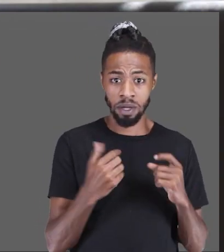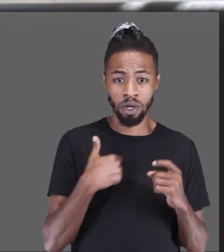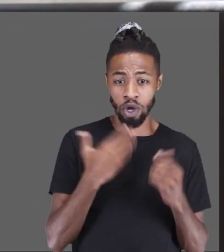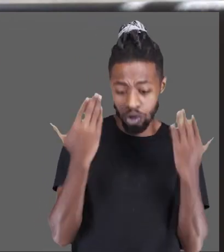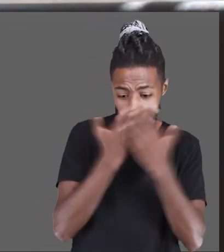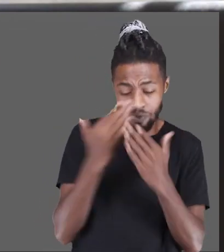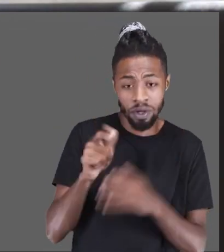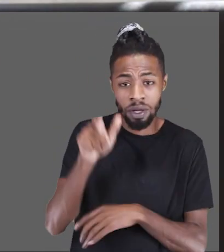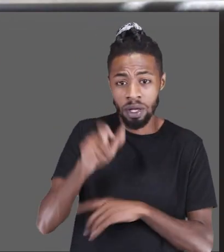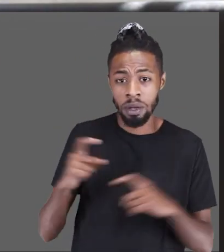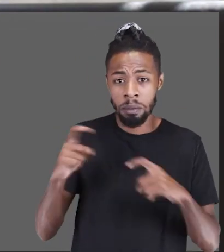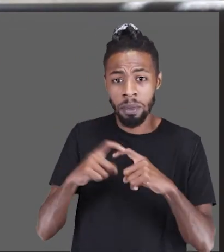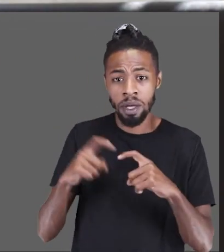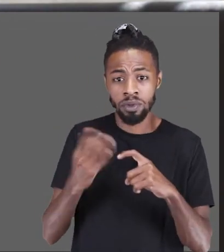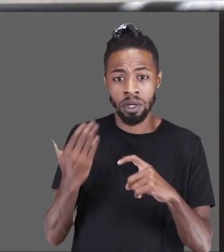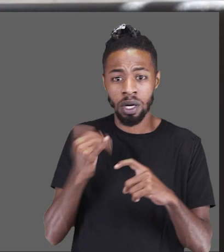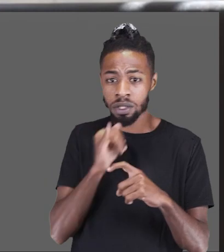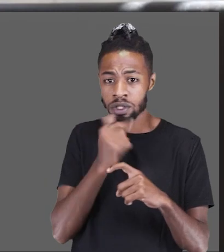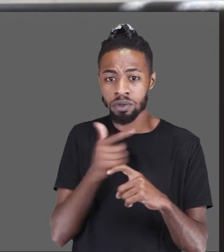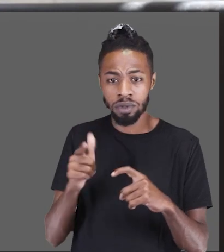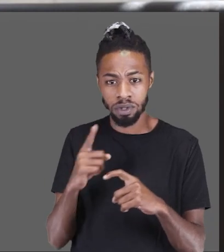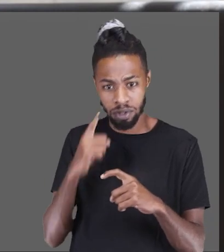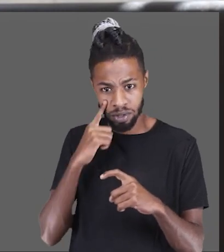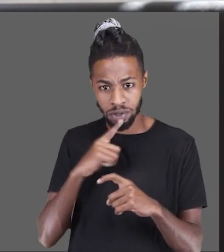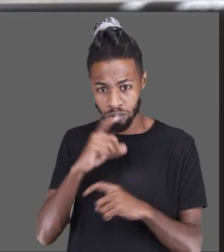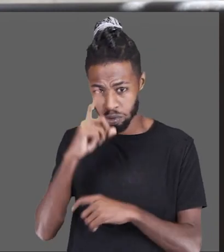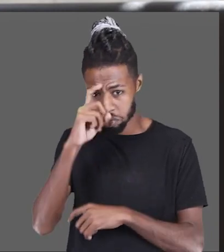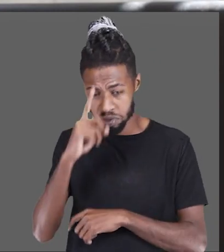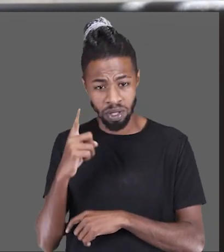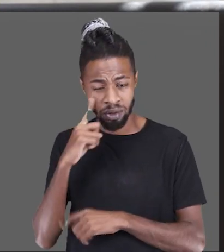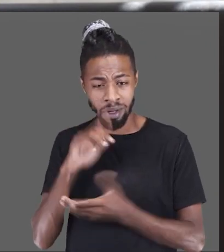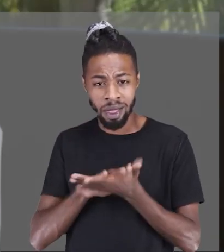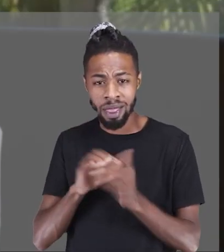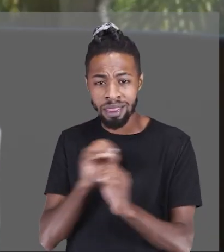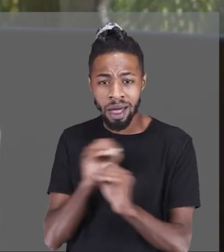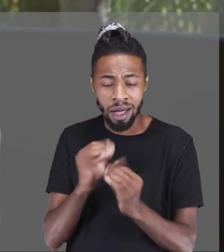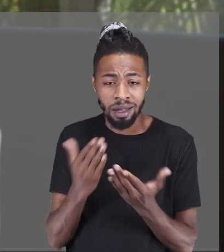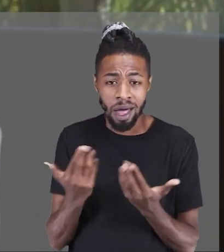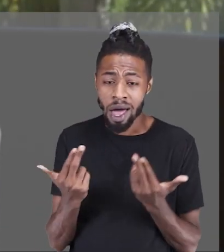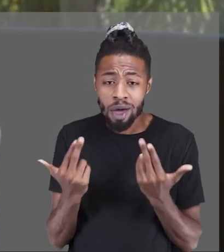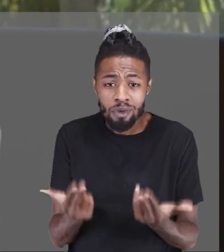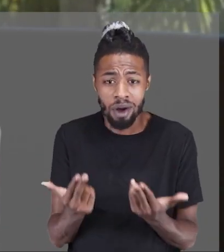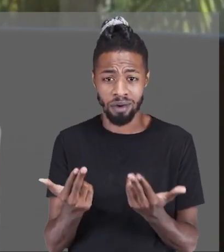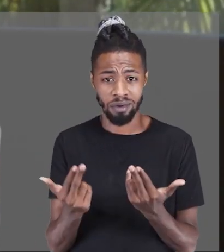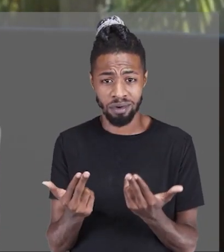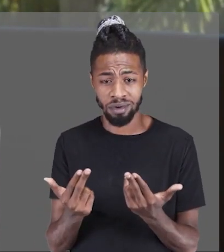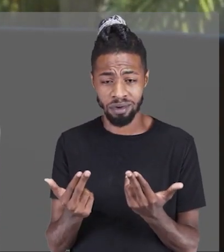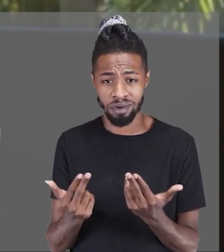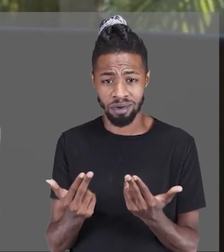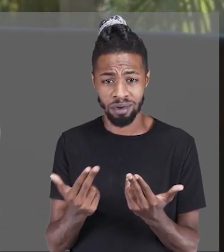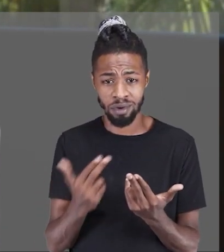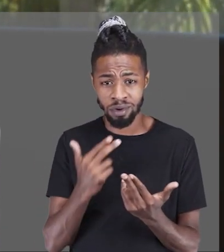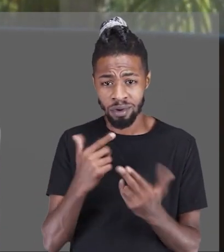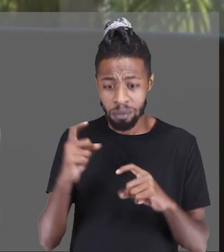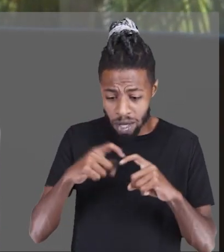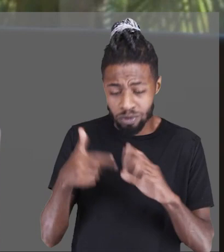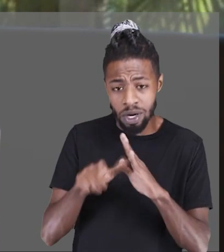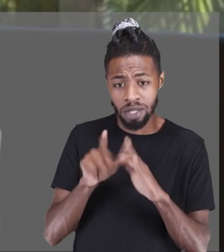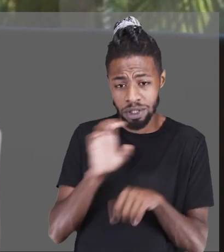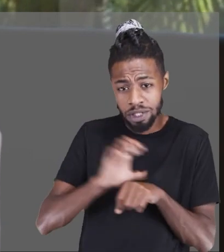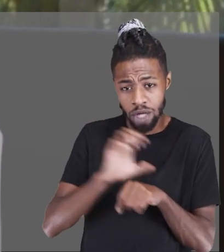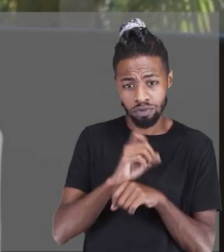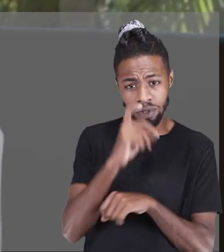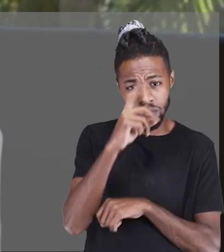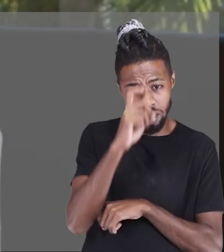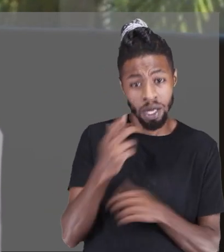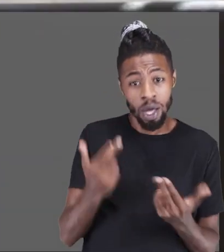um bom médico. Eu não vejo um médico que não tenha passado por um hospital de clínicas. A mesma coisa. Nós não poderíamos aceitar um